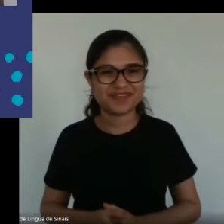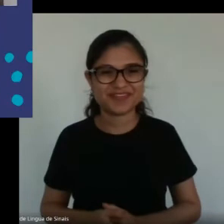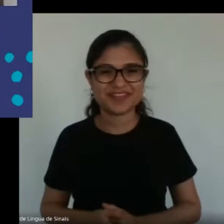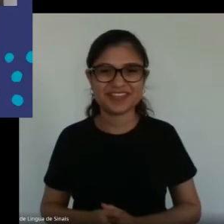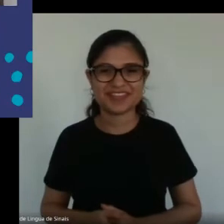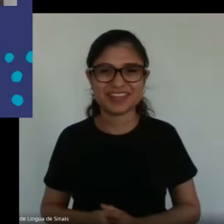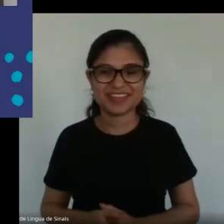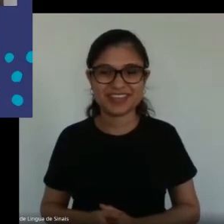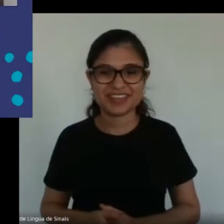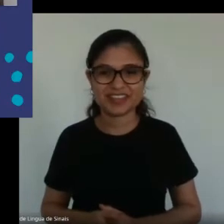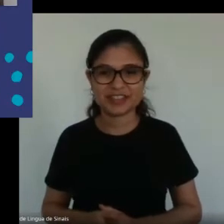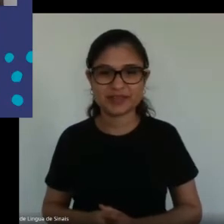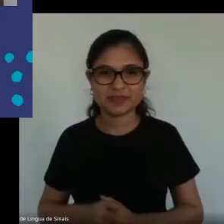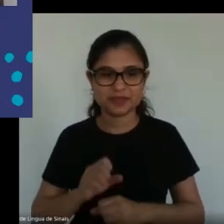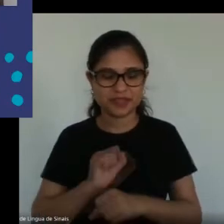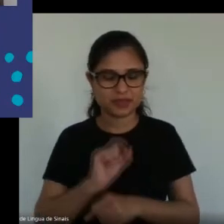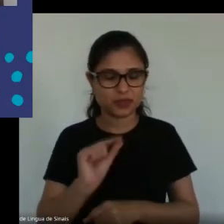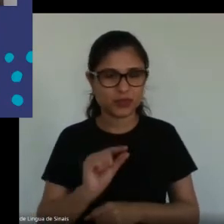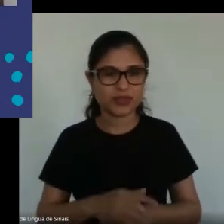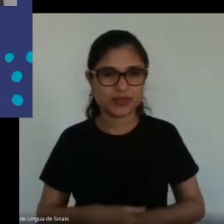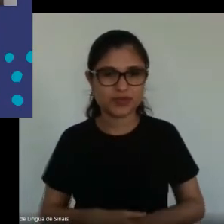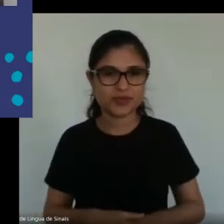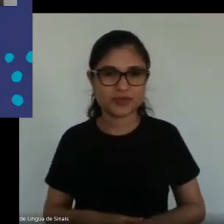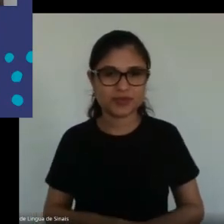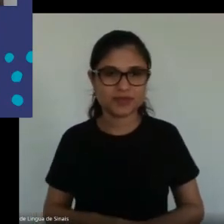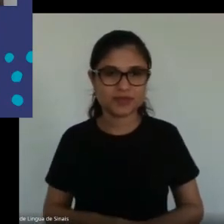Só um minutinho.